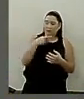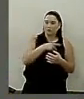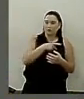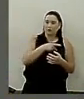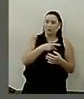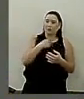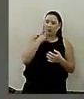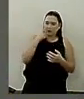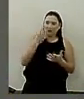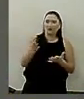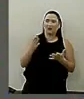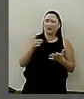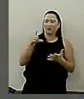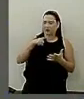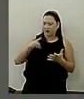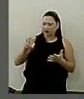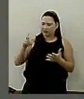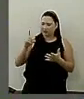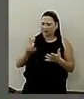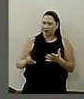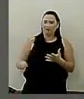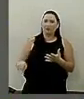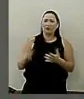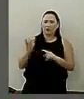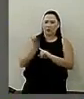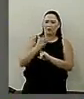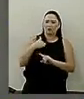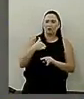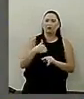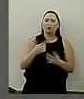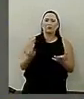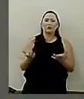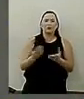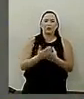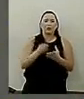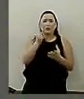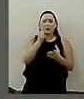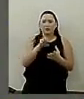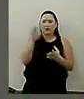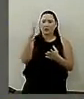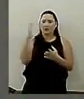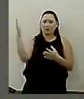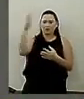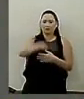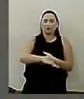esse defeito serviu para alguma coisa. E a gente foi embora para casa.